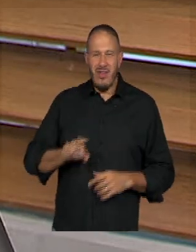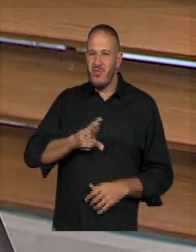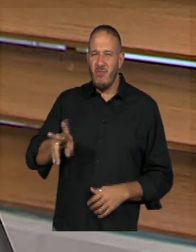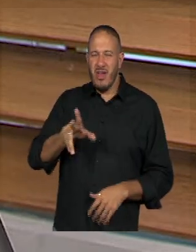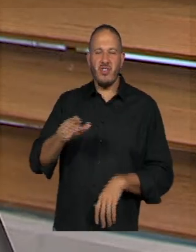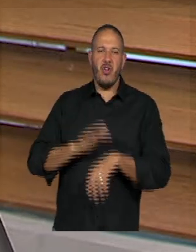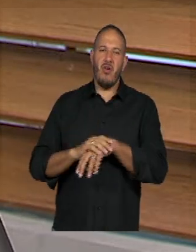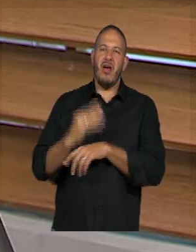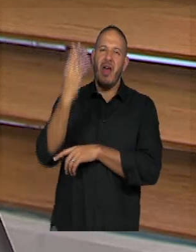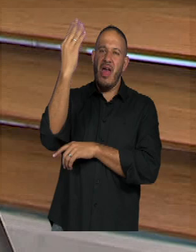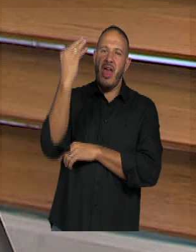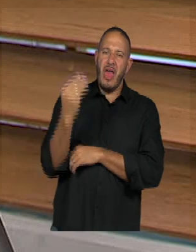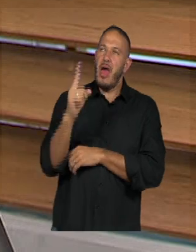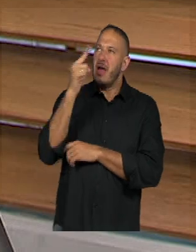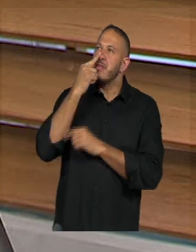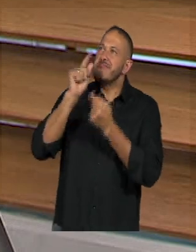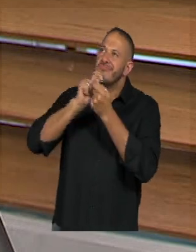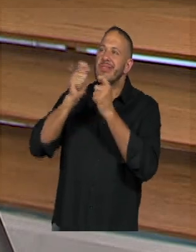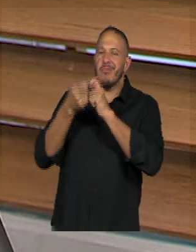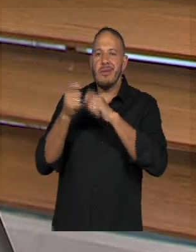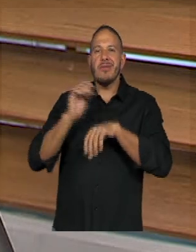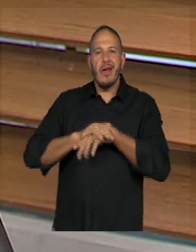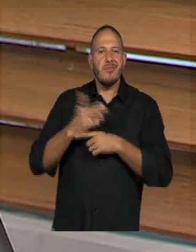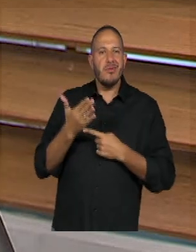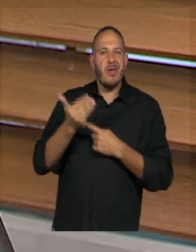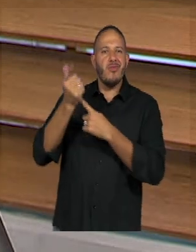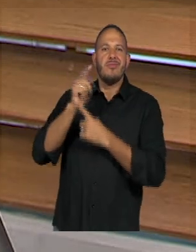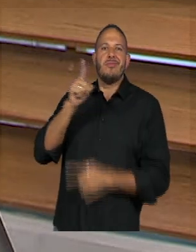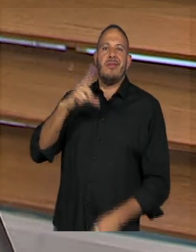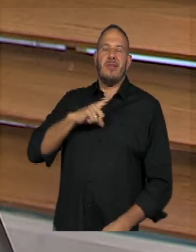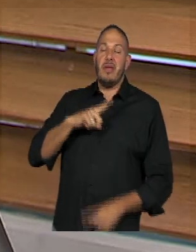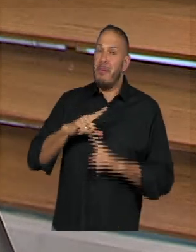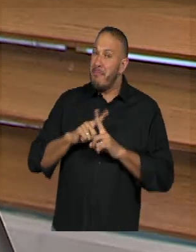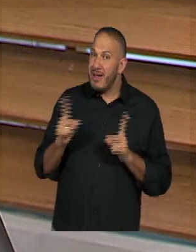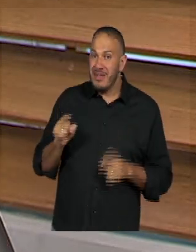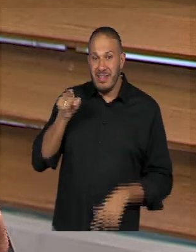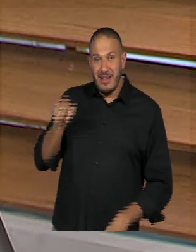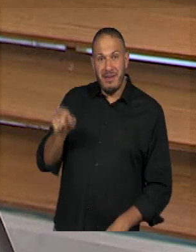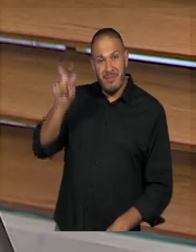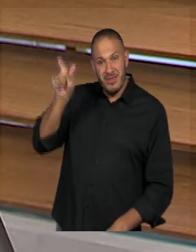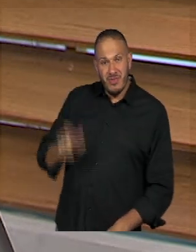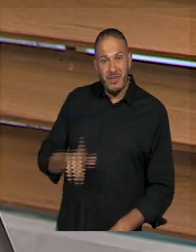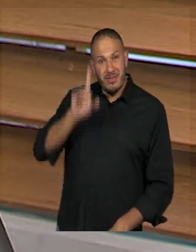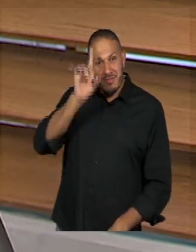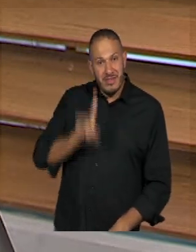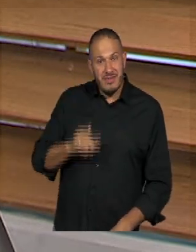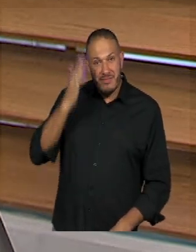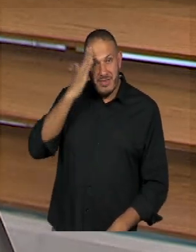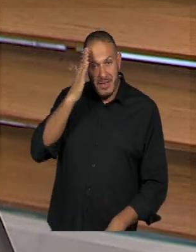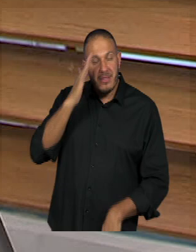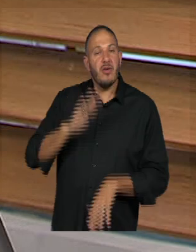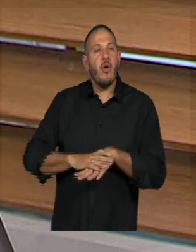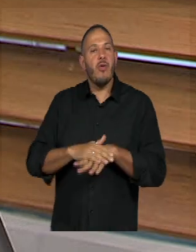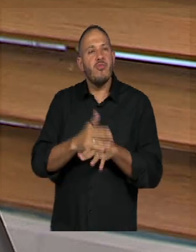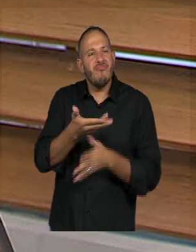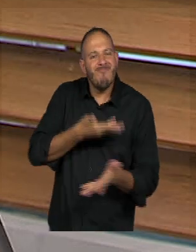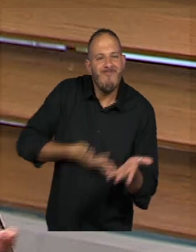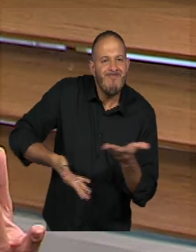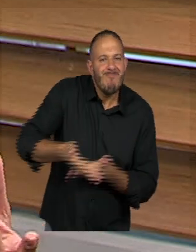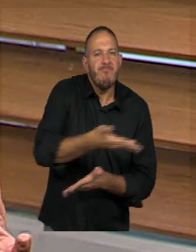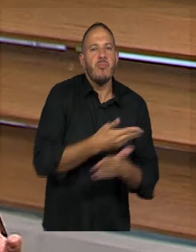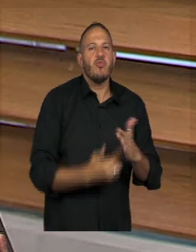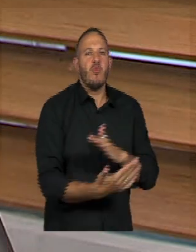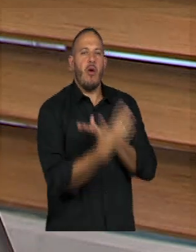o meio tecnológico. Ele precisa também, muitas vezes, do quê? Da sociedade. De uma ajuda da